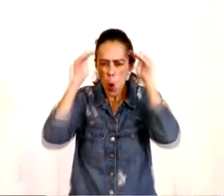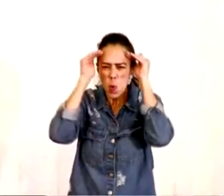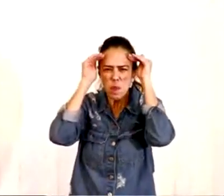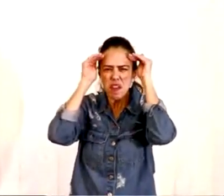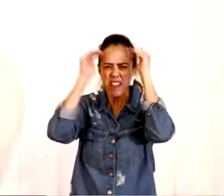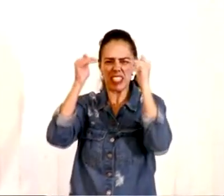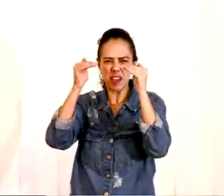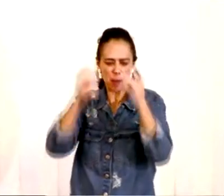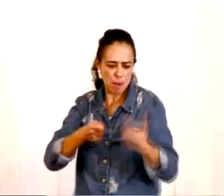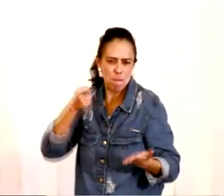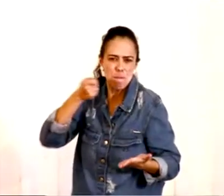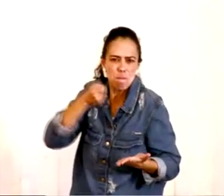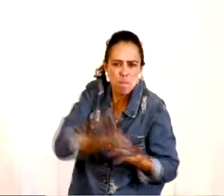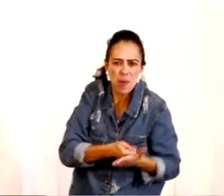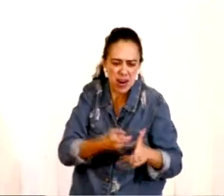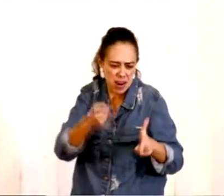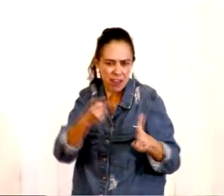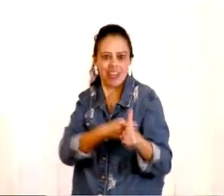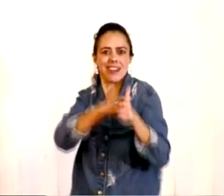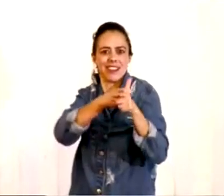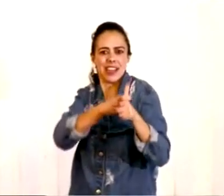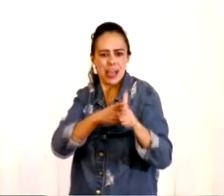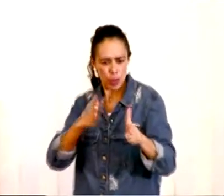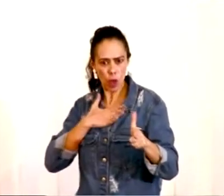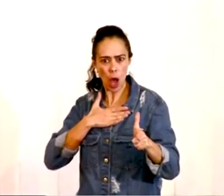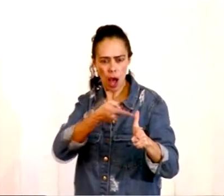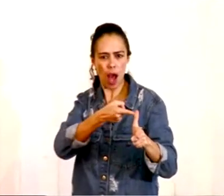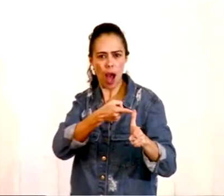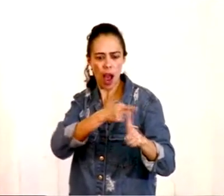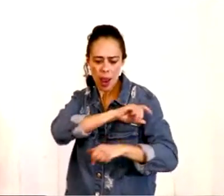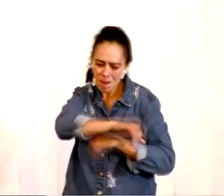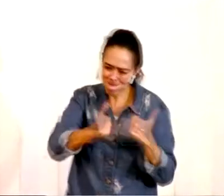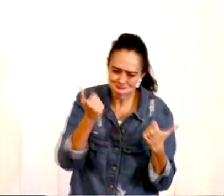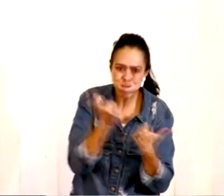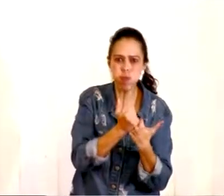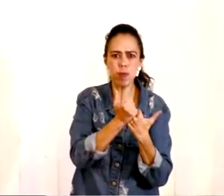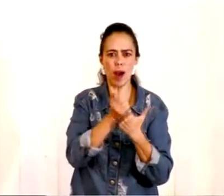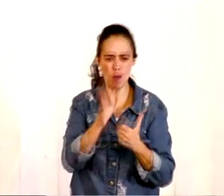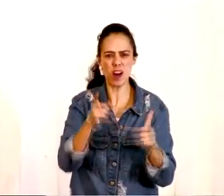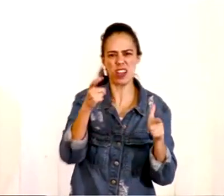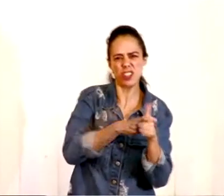dívida. Como Paulo vai dizer em Colossenses, os escritos de dívida que eram contra nós,